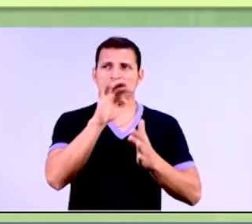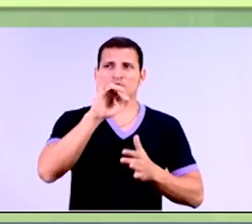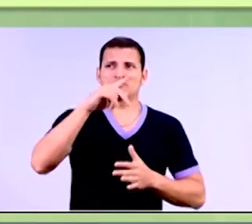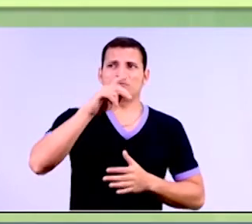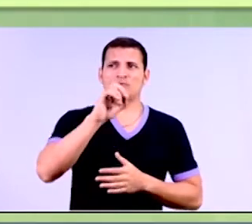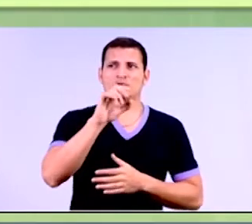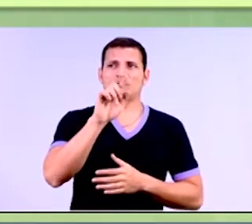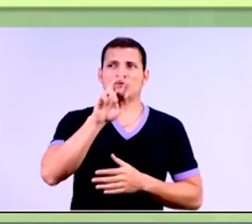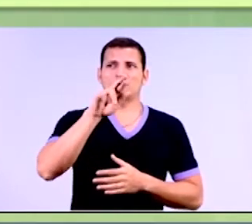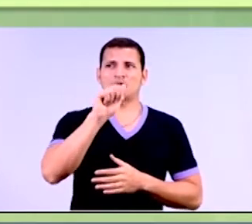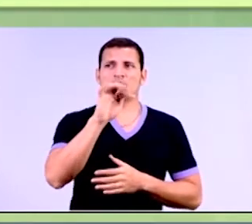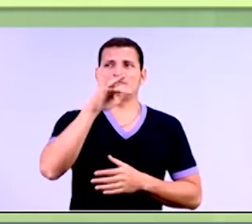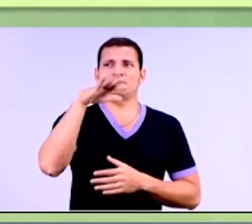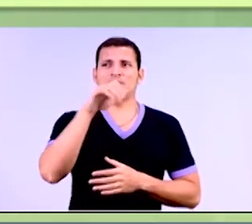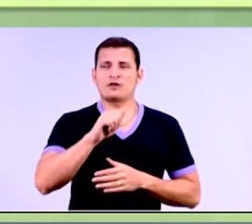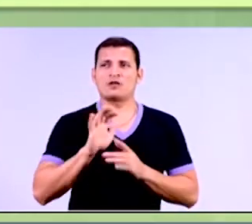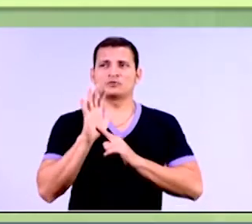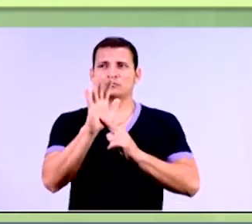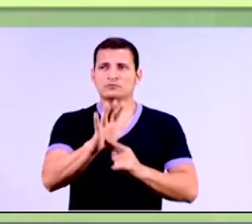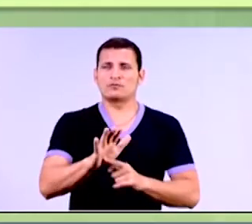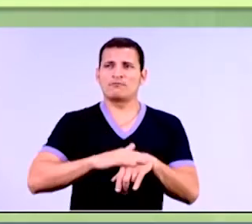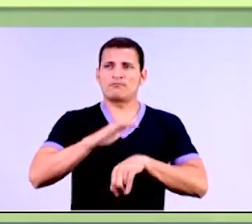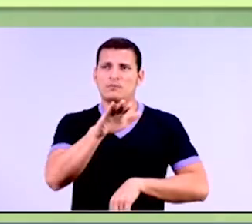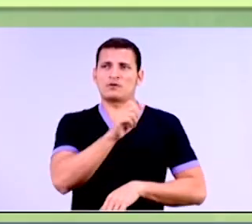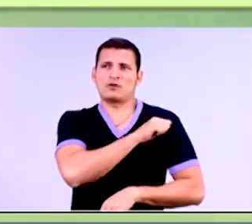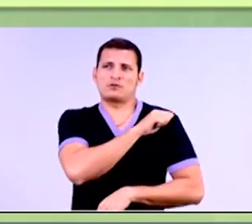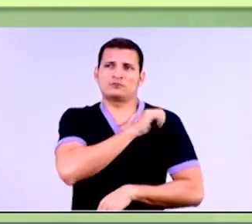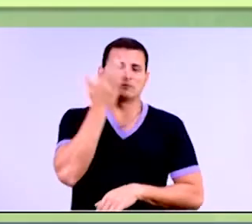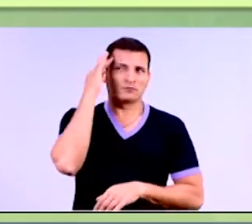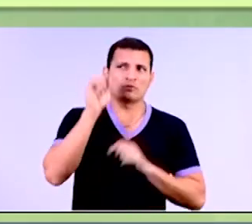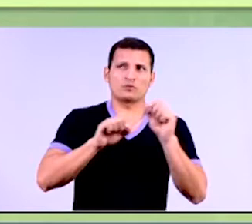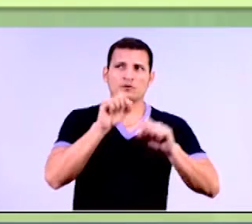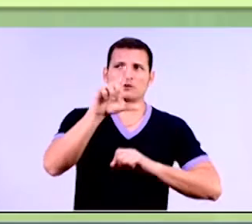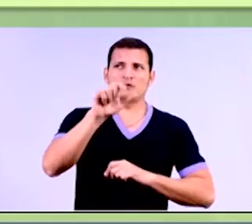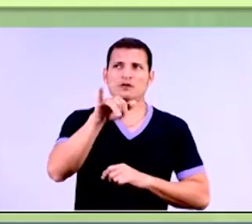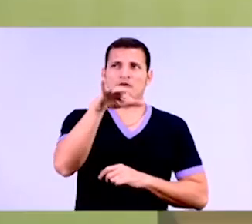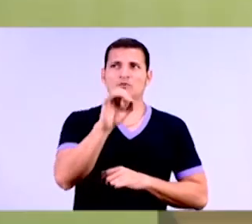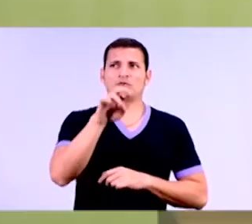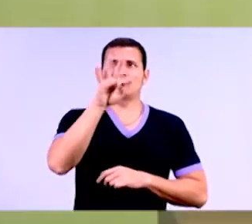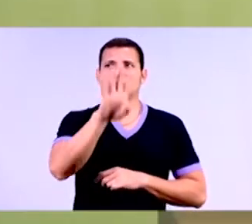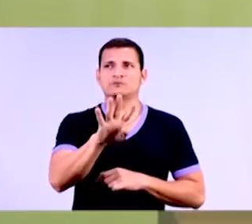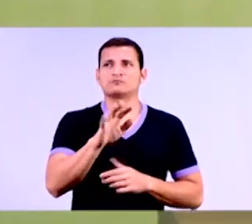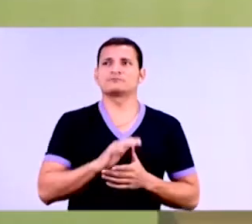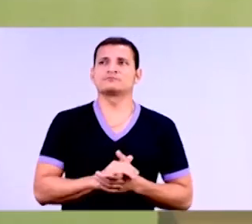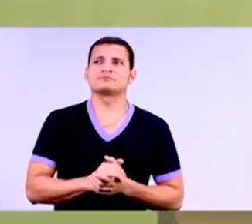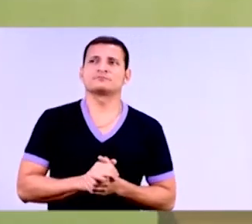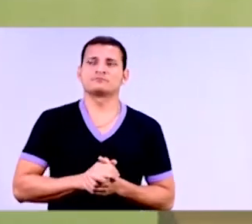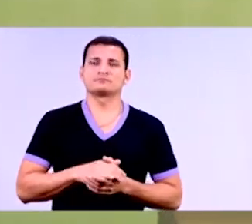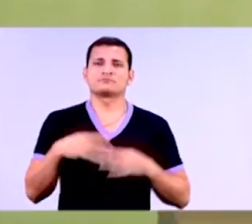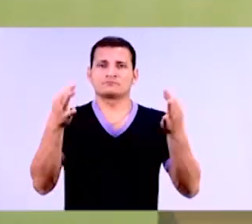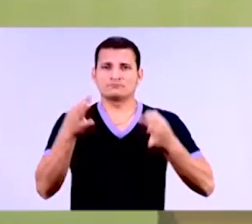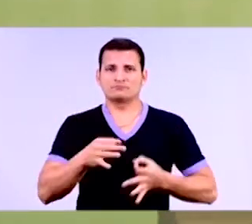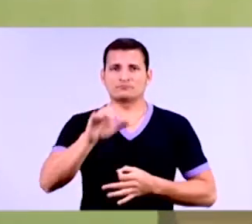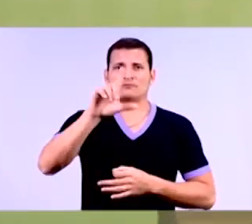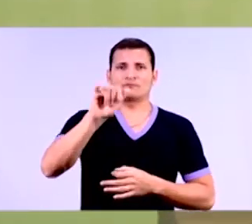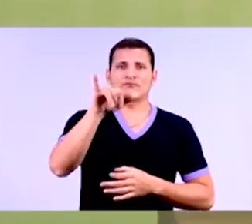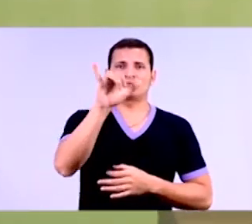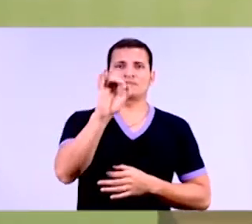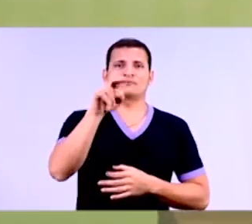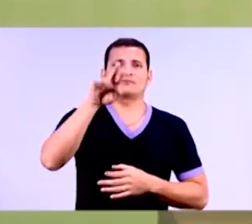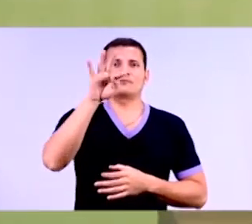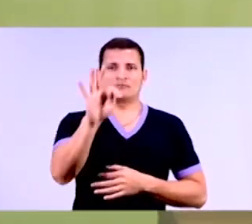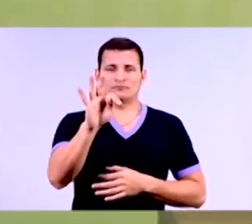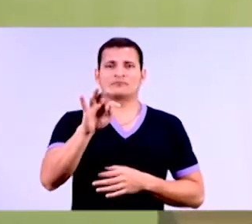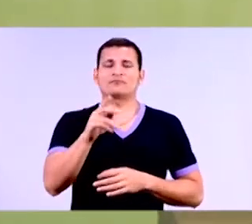ajudar bastante o nosso aluno a entender o que é o layout? Com certeza. Bom, o layout,